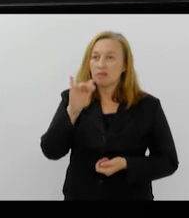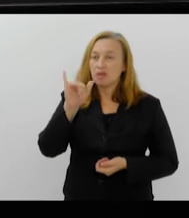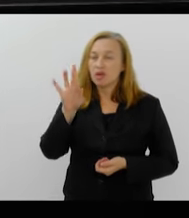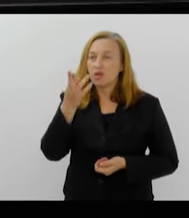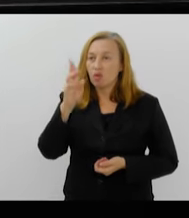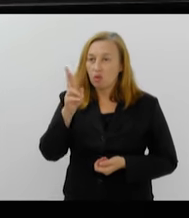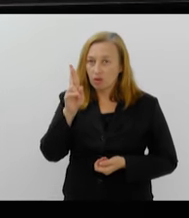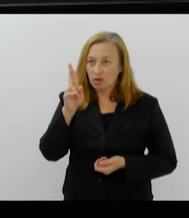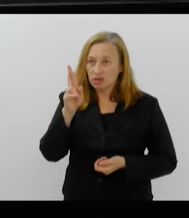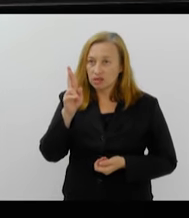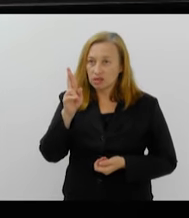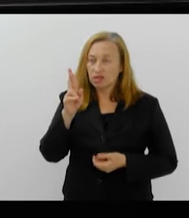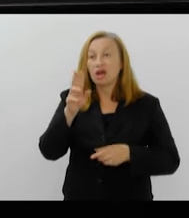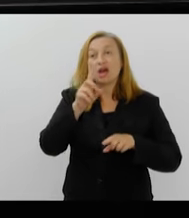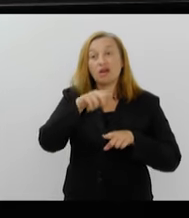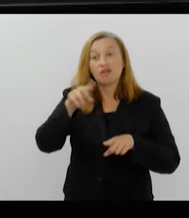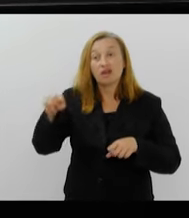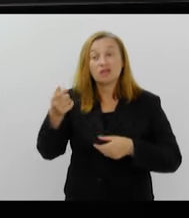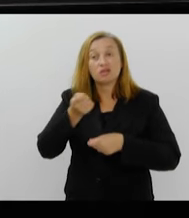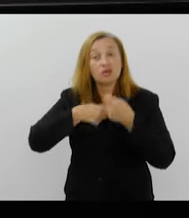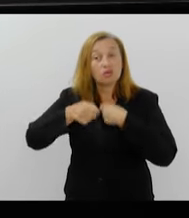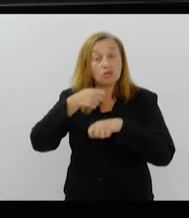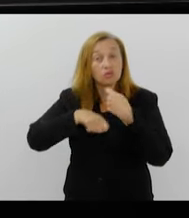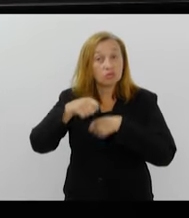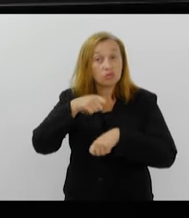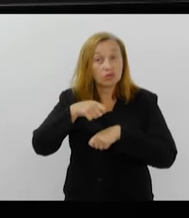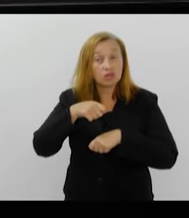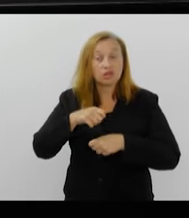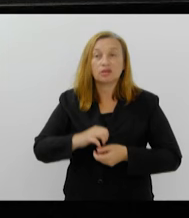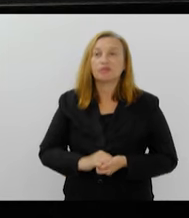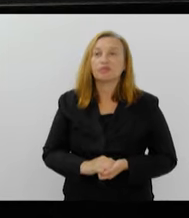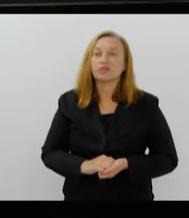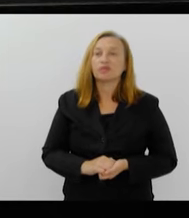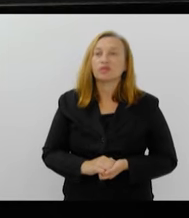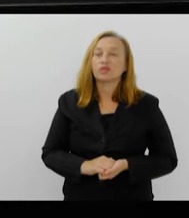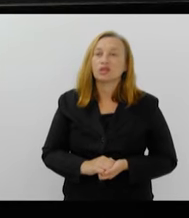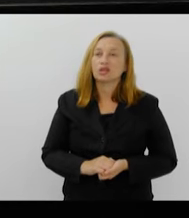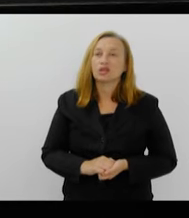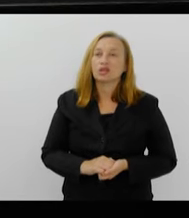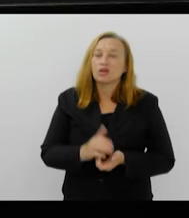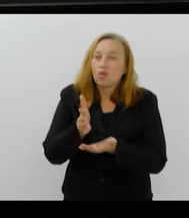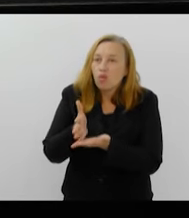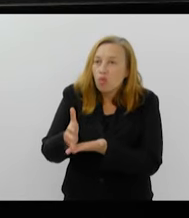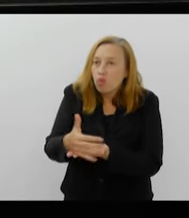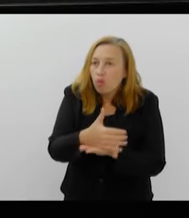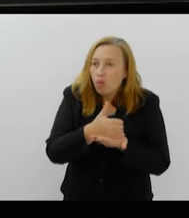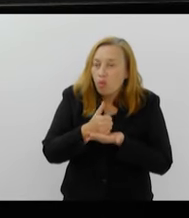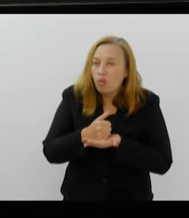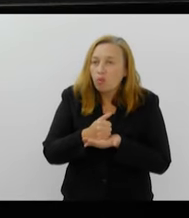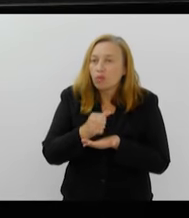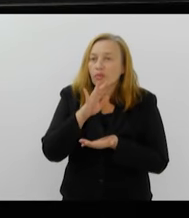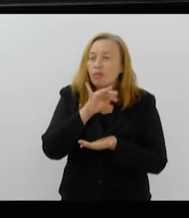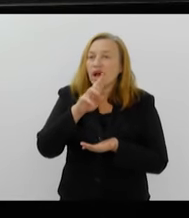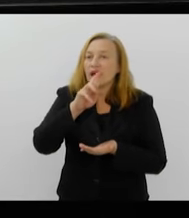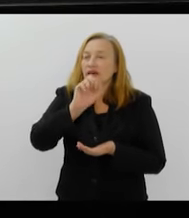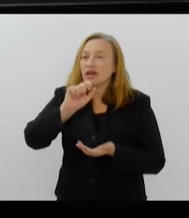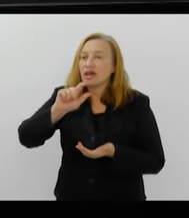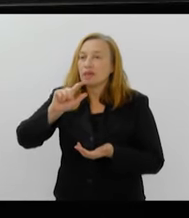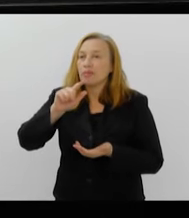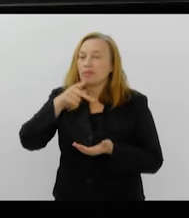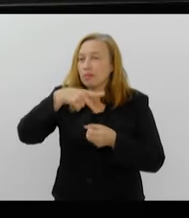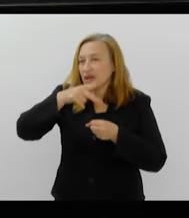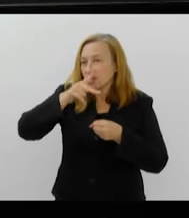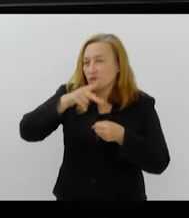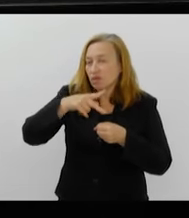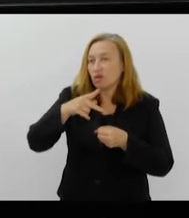previsão sujeita às variações econômicas no mercado dessa commodity, tais como a cotação do barril do petróleo, cotação do dólar, o volume